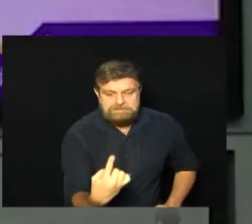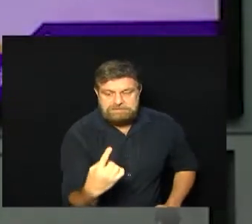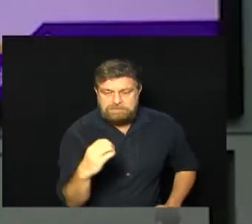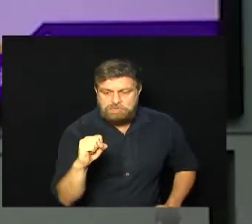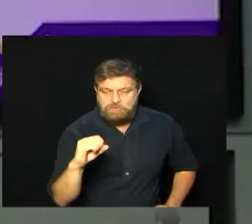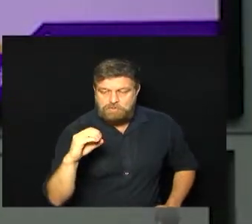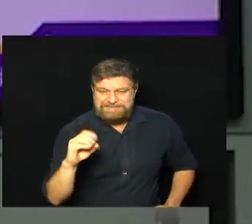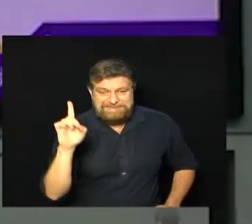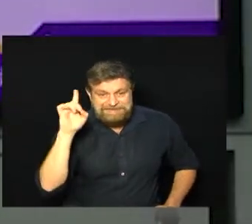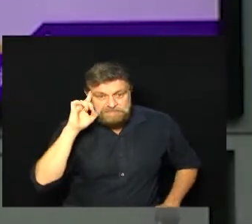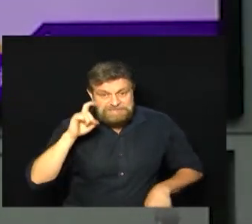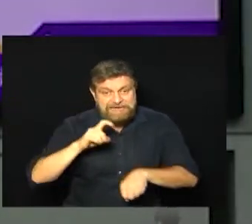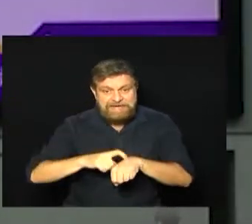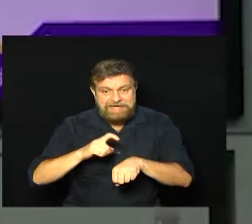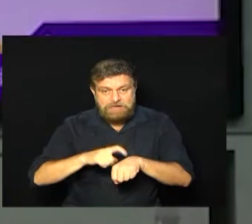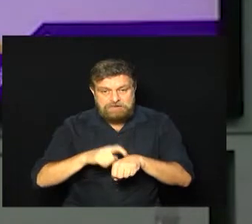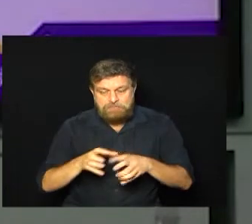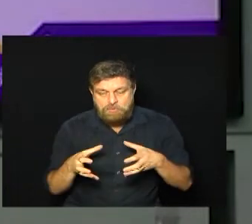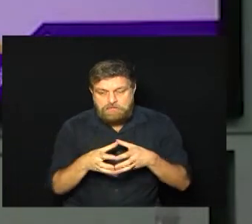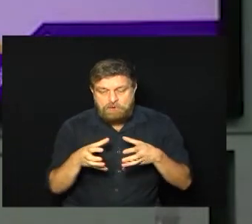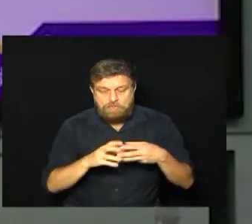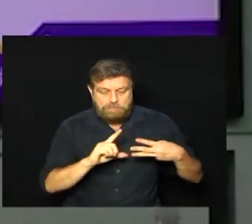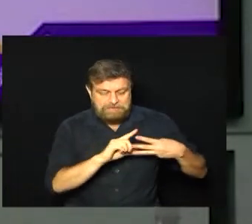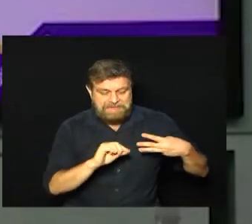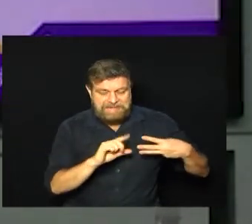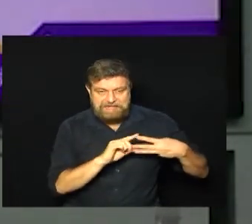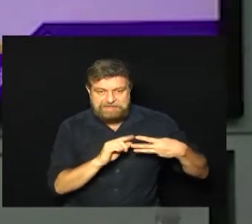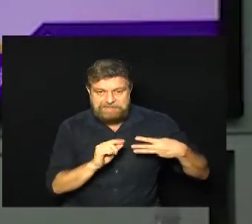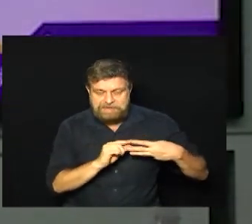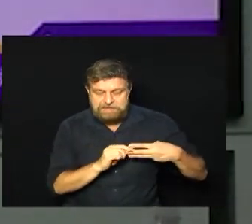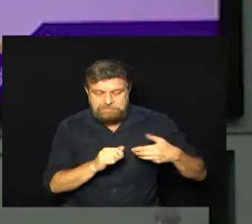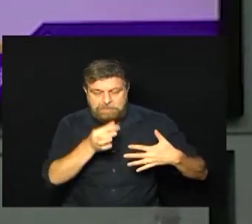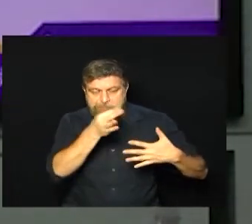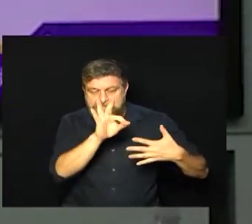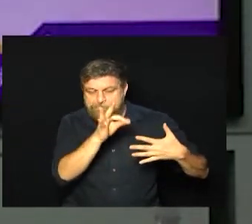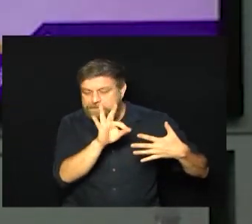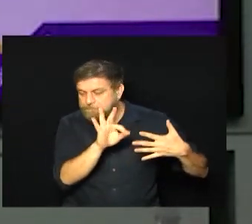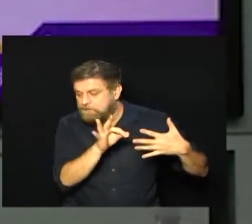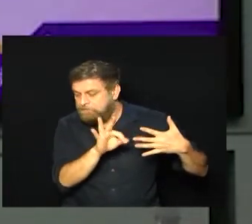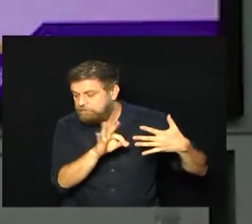que é o tempo que a equipe da inspeção da INDEC vai ter para se